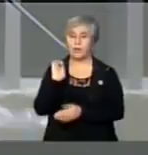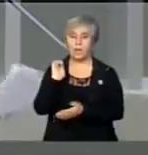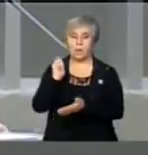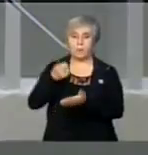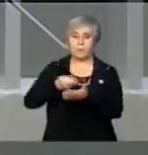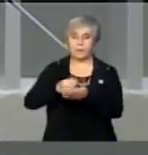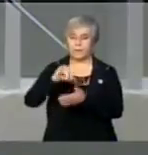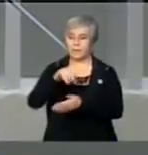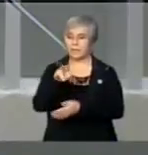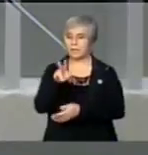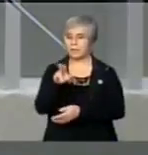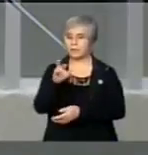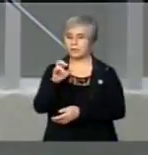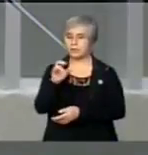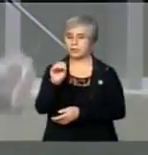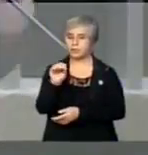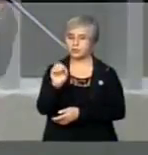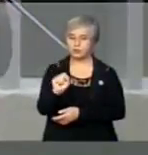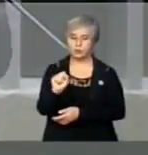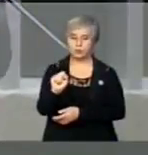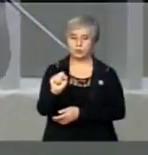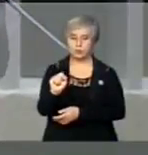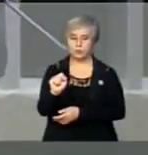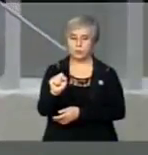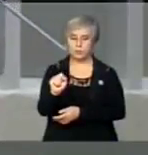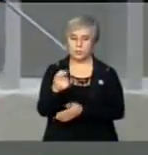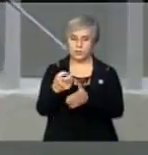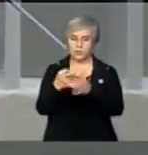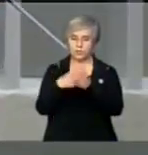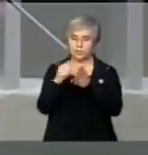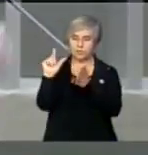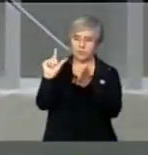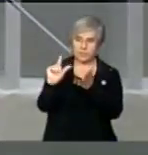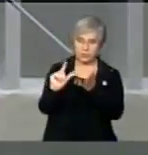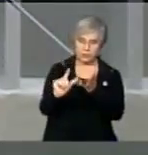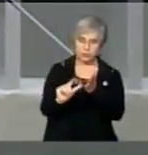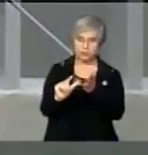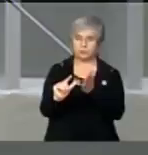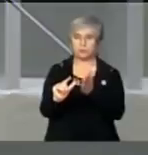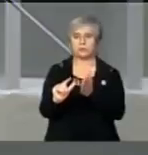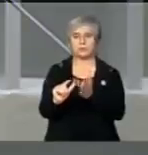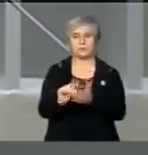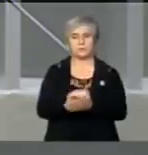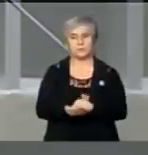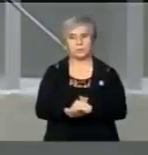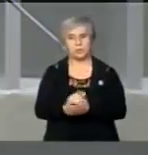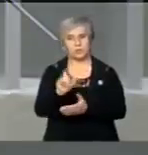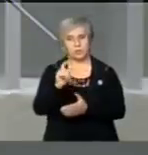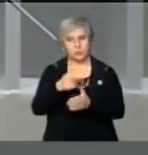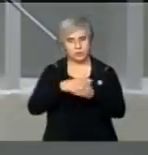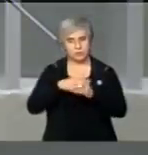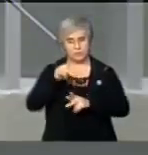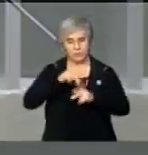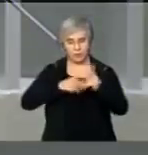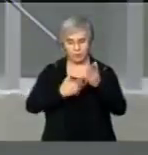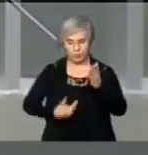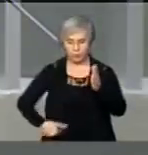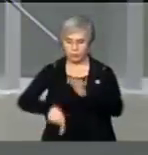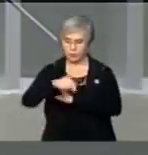de juros e amortização da dívida pública brasileira. Isso